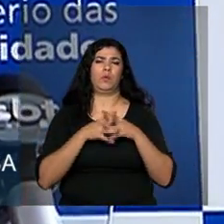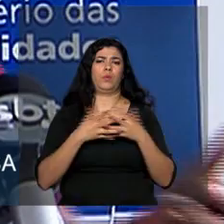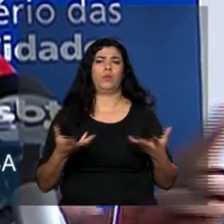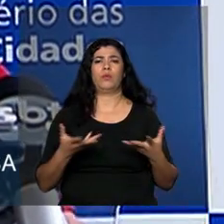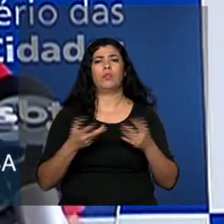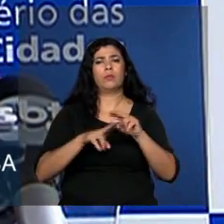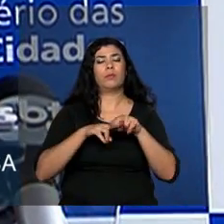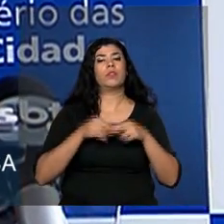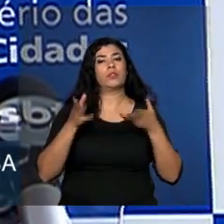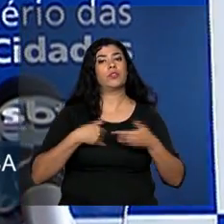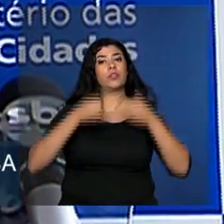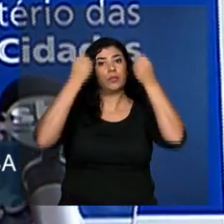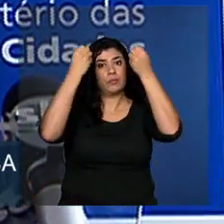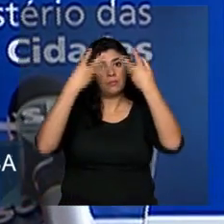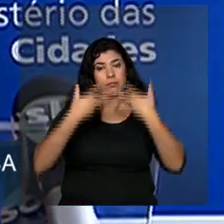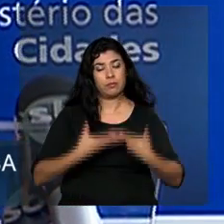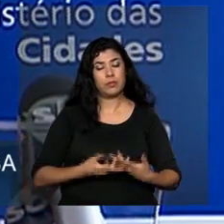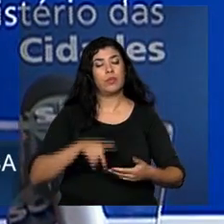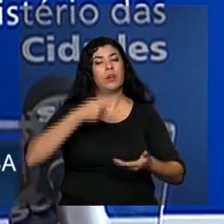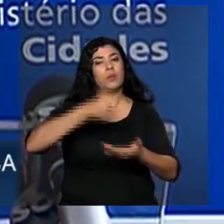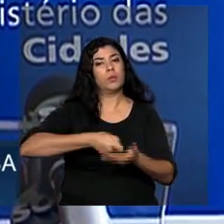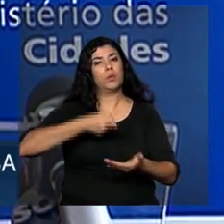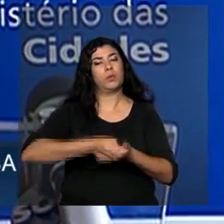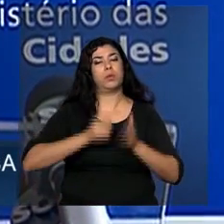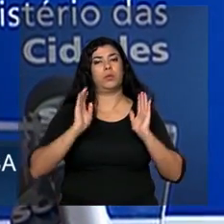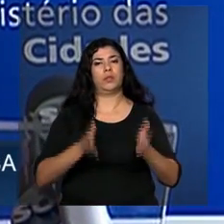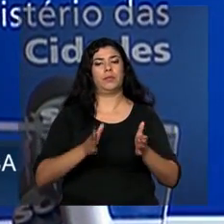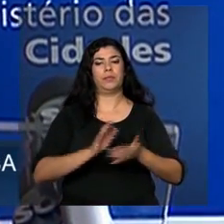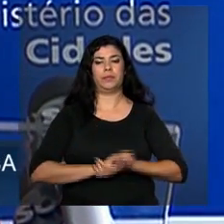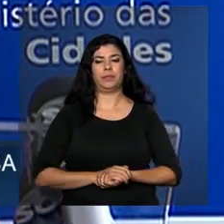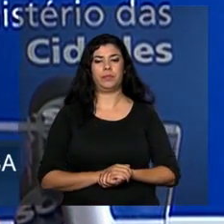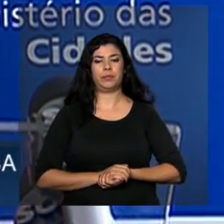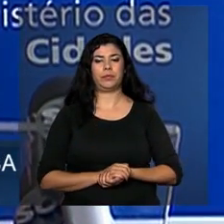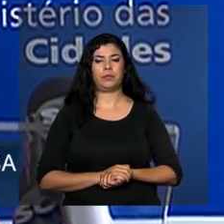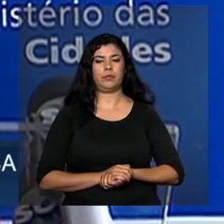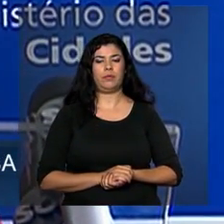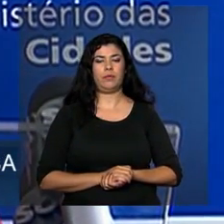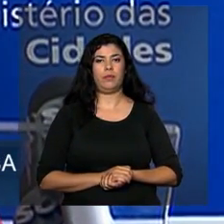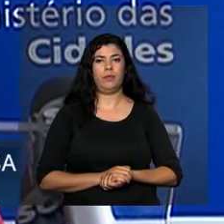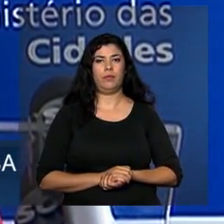complicações por isso. Ele já explicou isso exaustivamente.